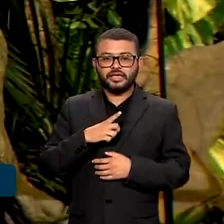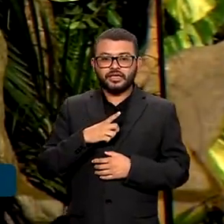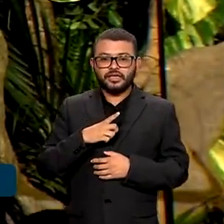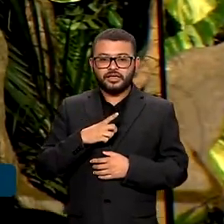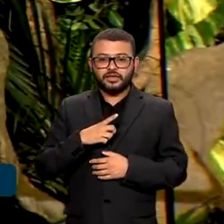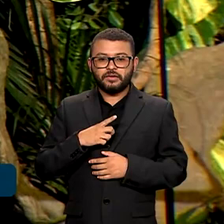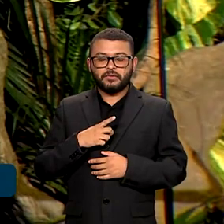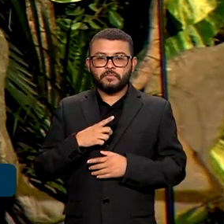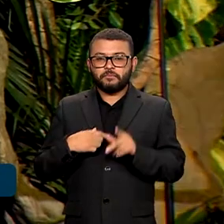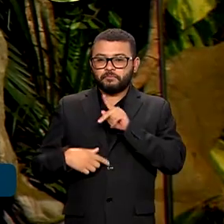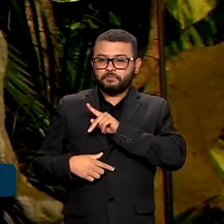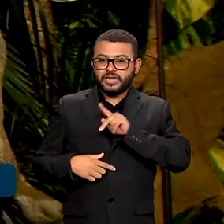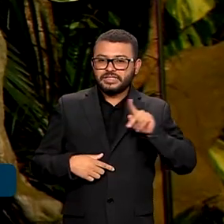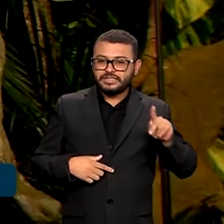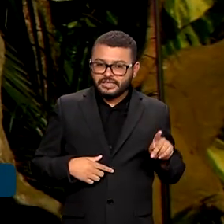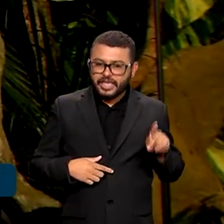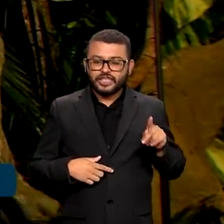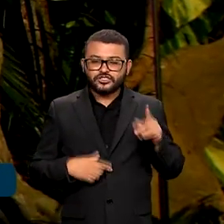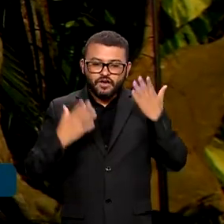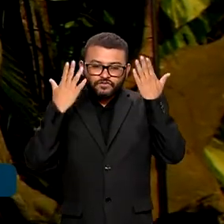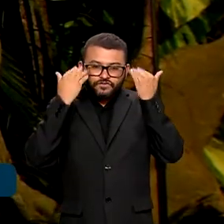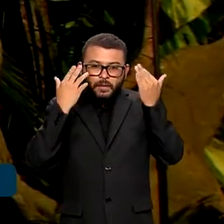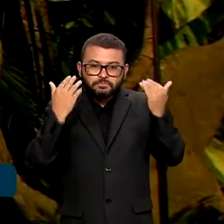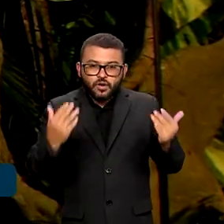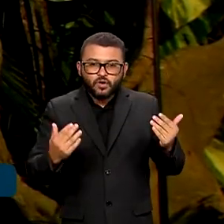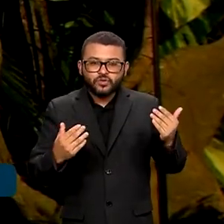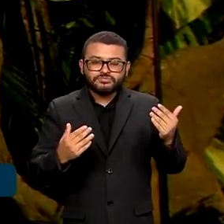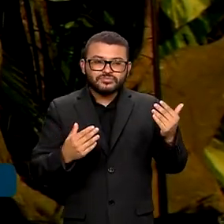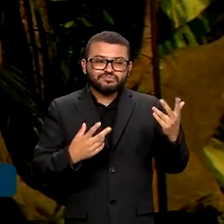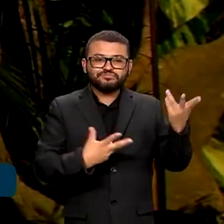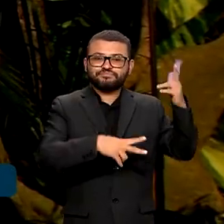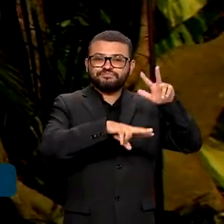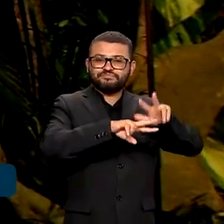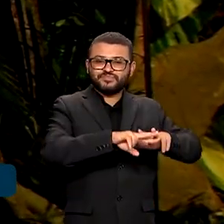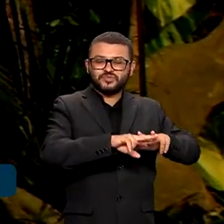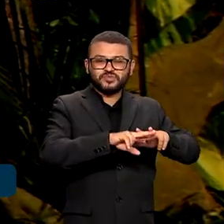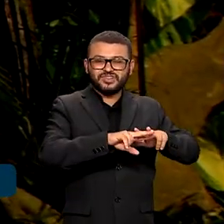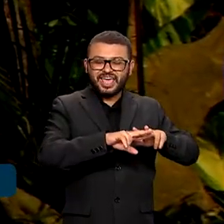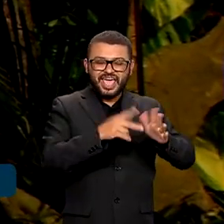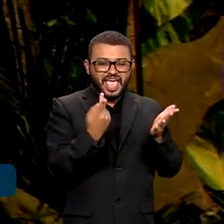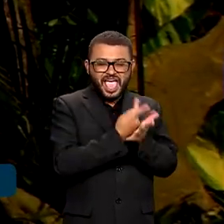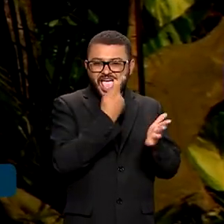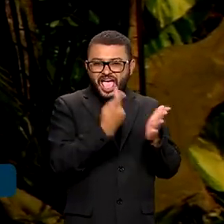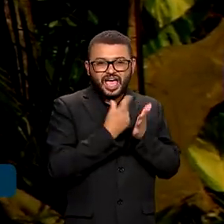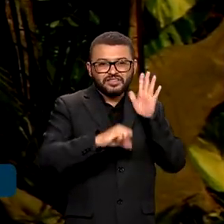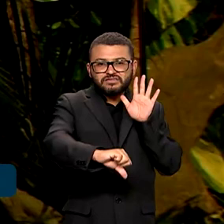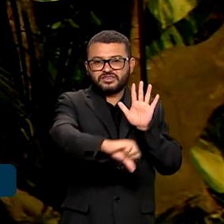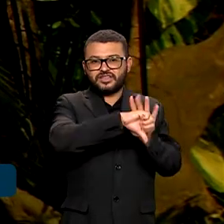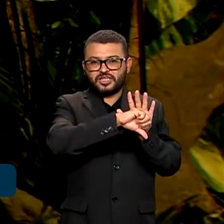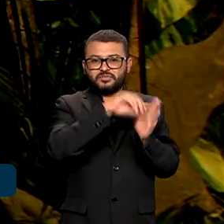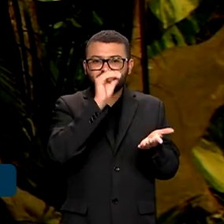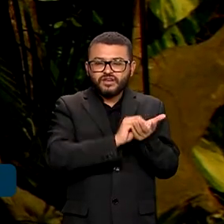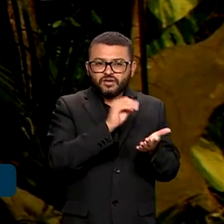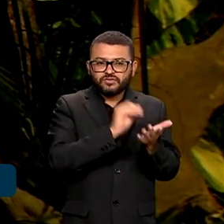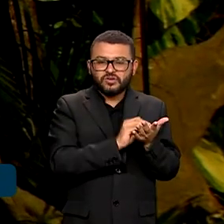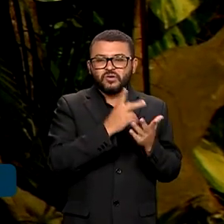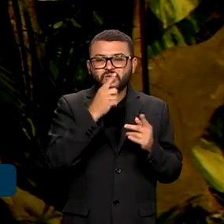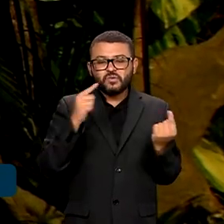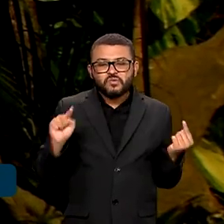maior líder popular desse país, sofreu uma prisão injusta, ilegal e arbitrária.